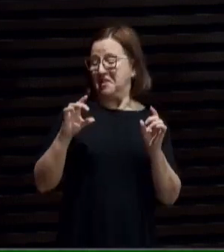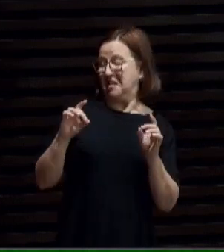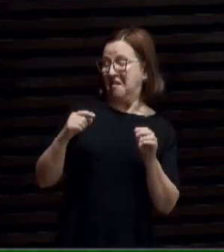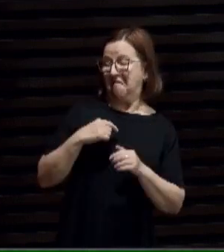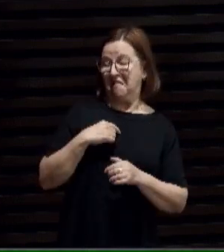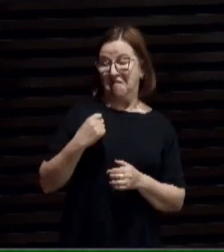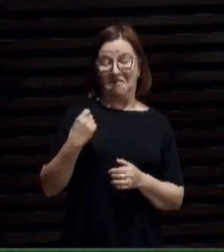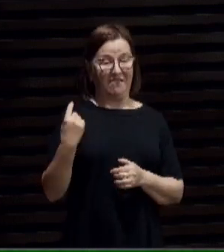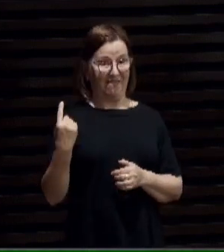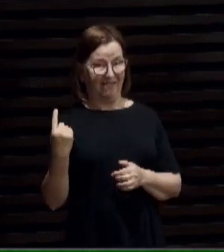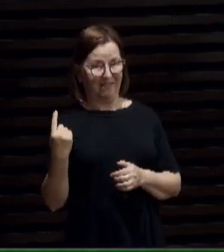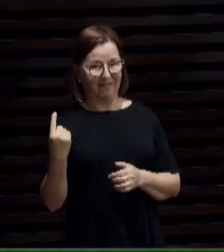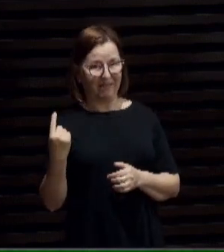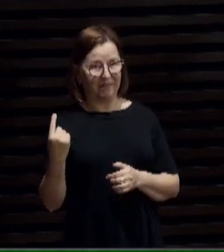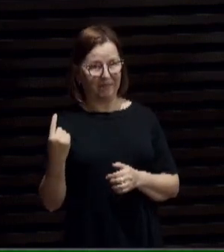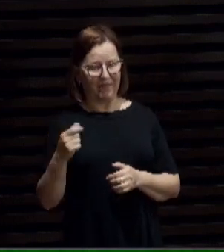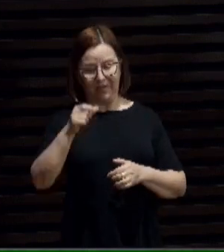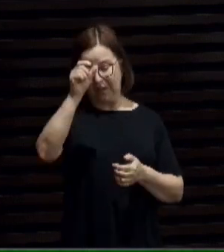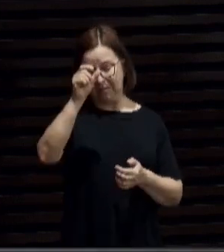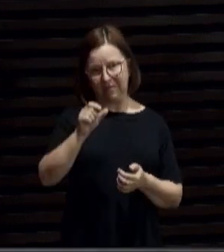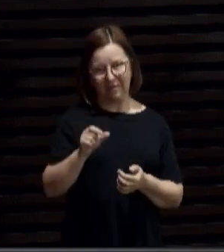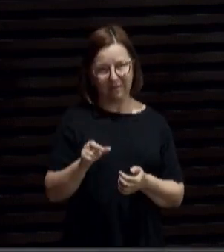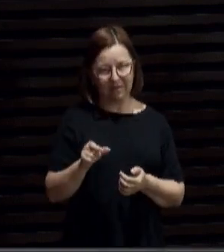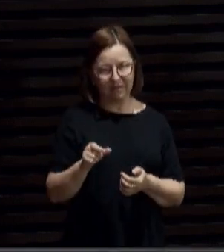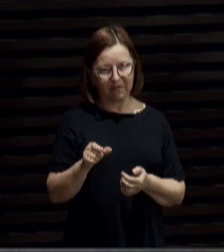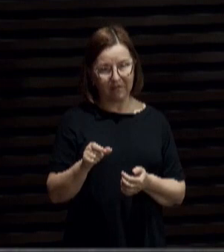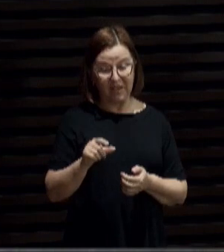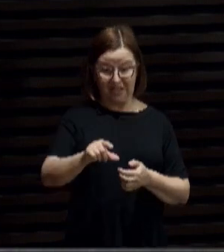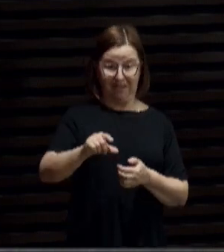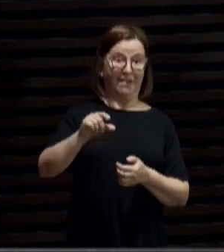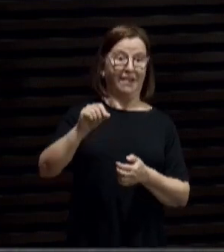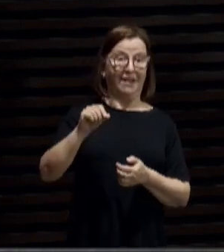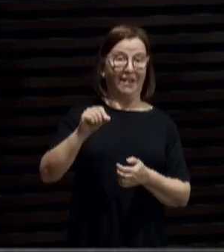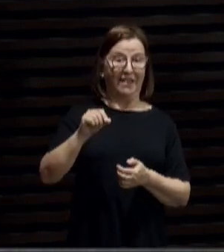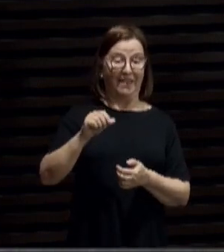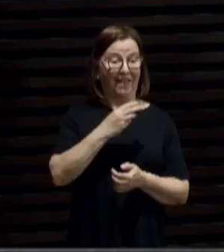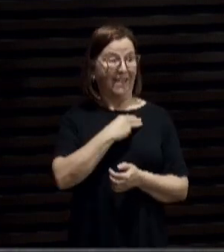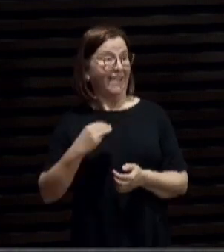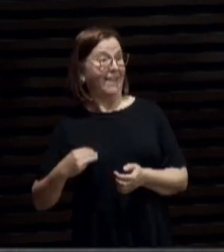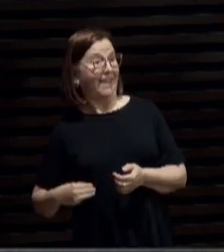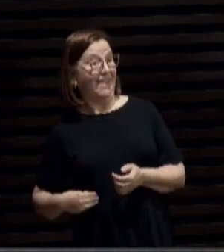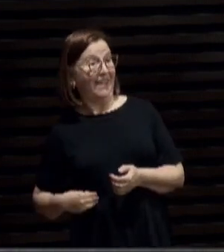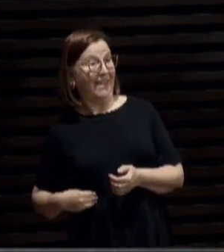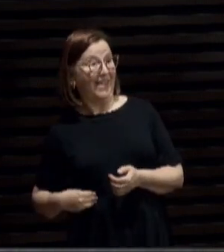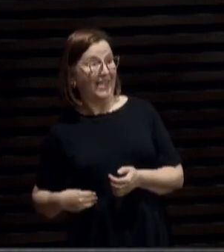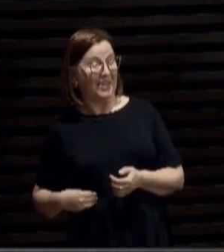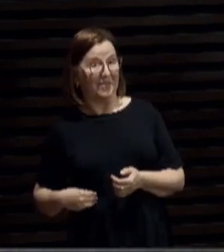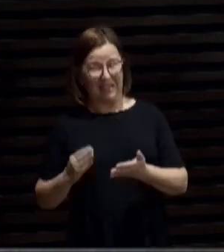ser uma pessoa escolhida, messiânica, à